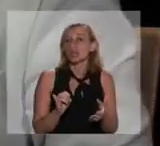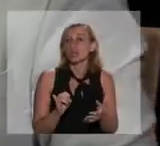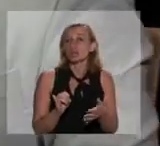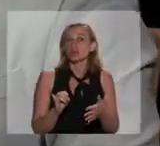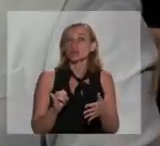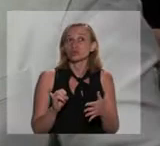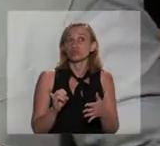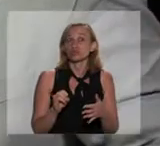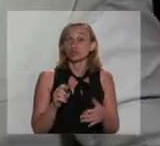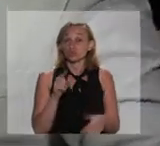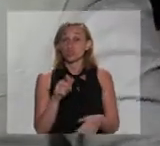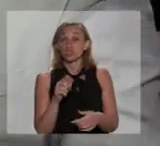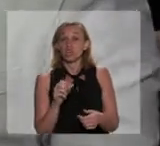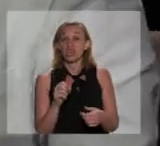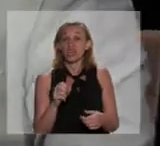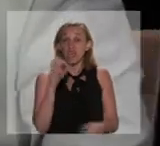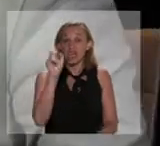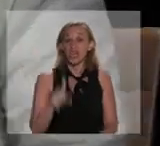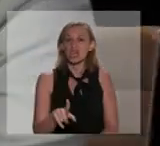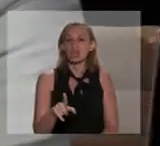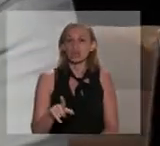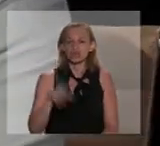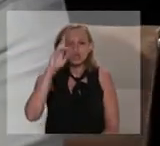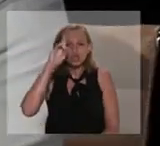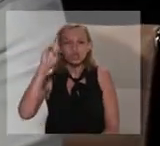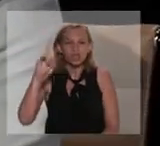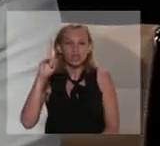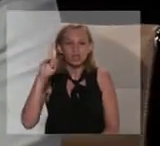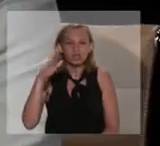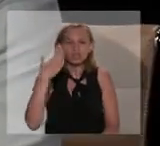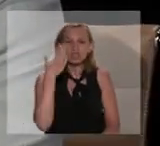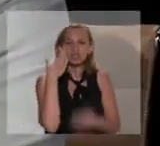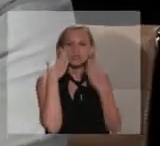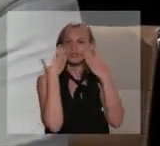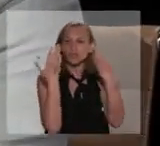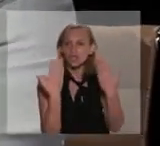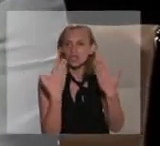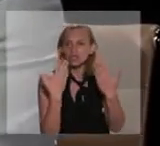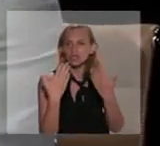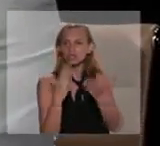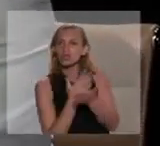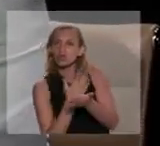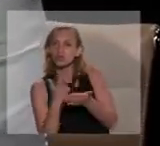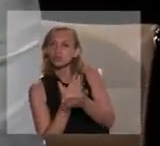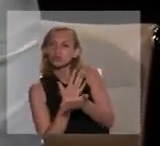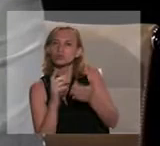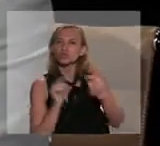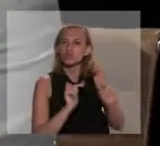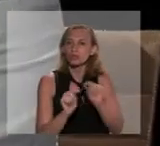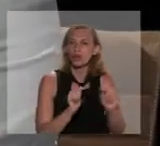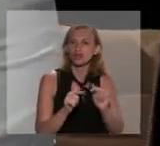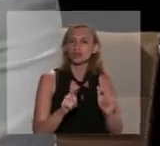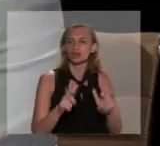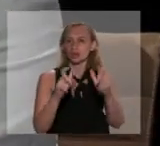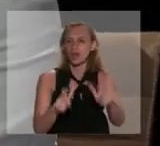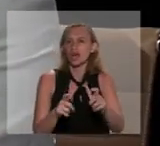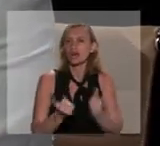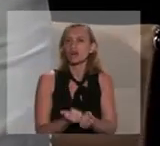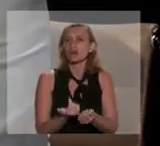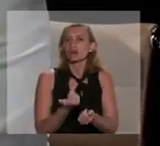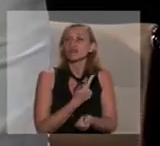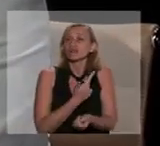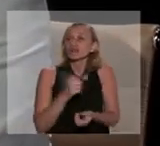está numa posição, né, de protagonismo, numa posição de acesso a determinados meios